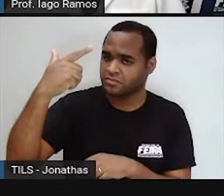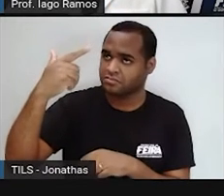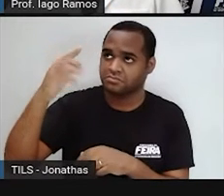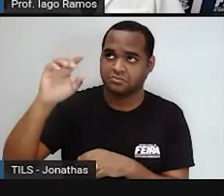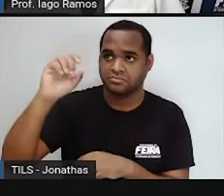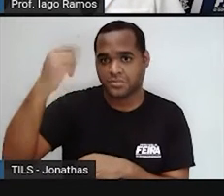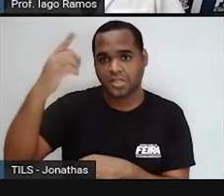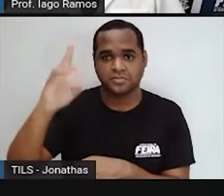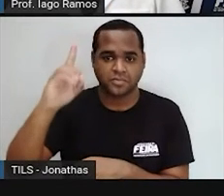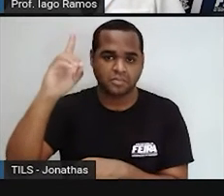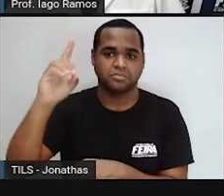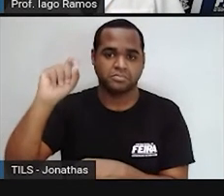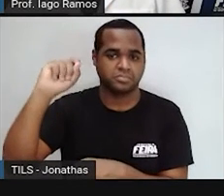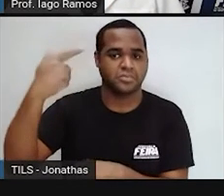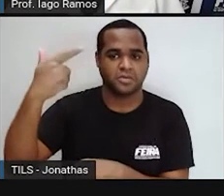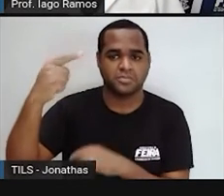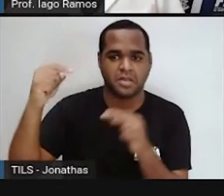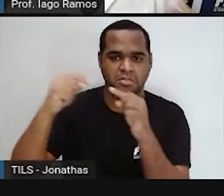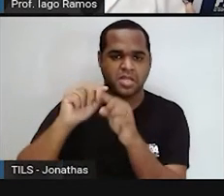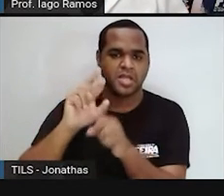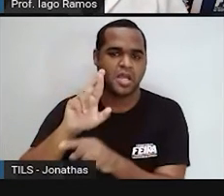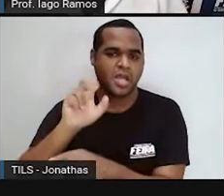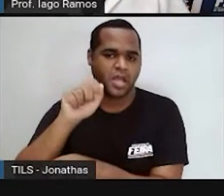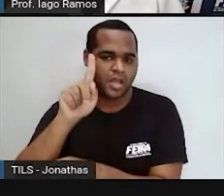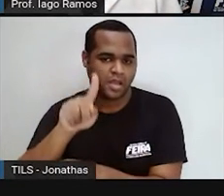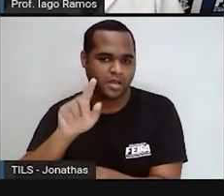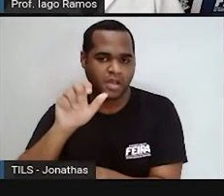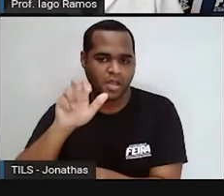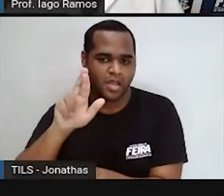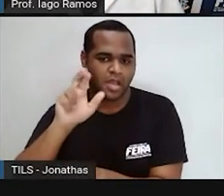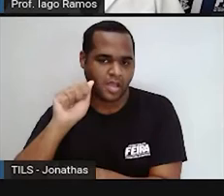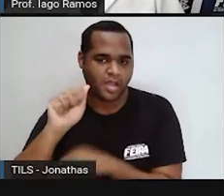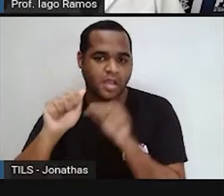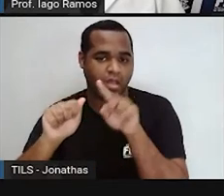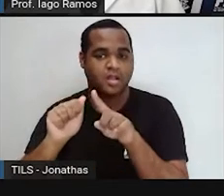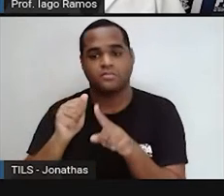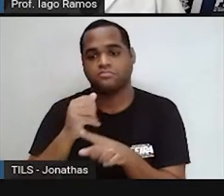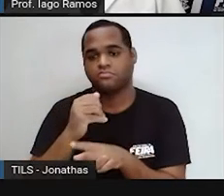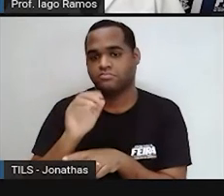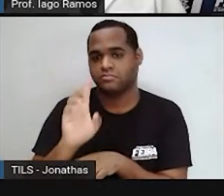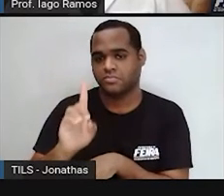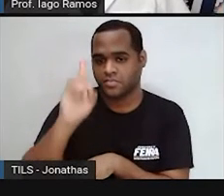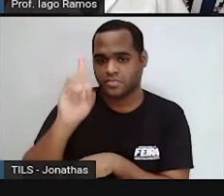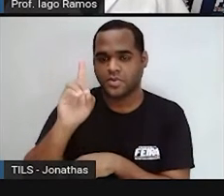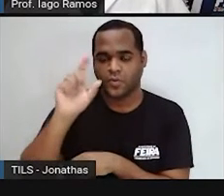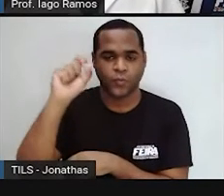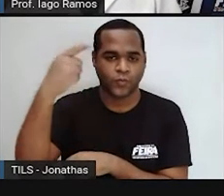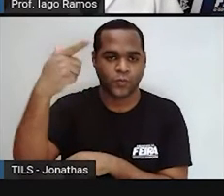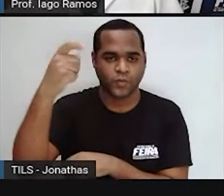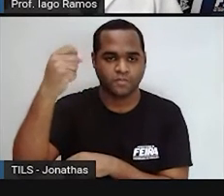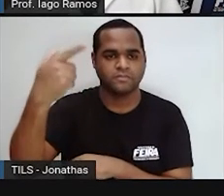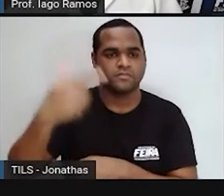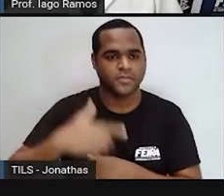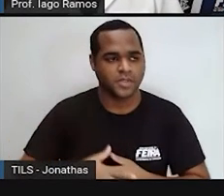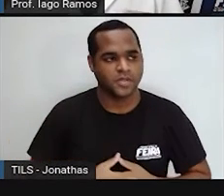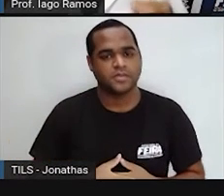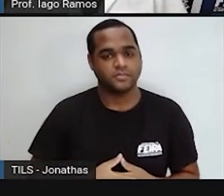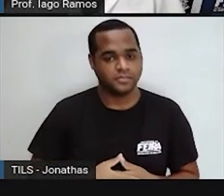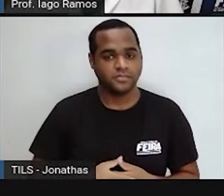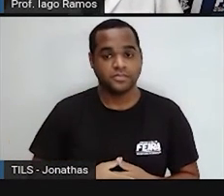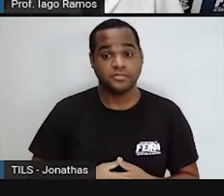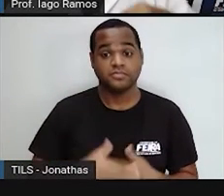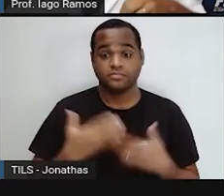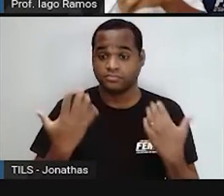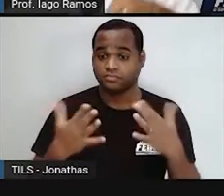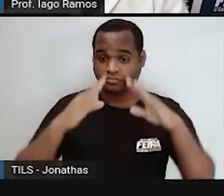antigo Egito que é chamado ah ah é o Deus do sol né então e a as